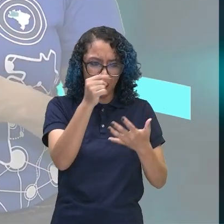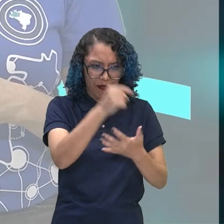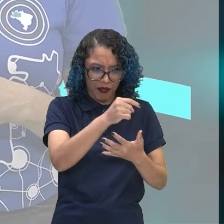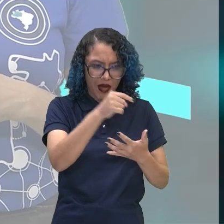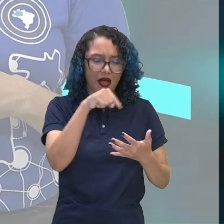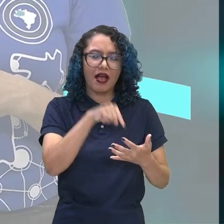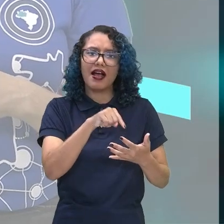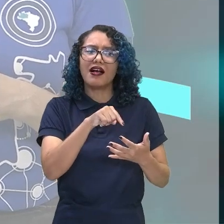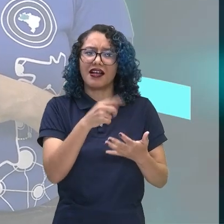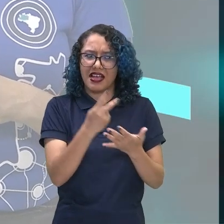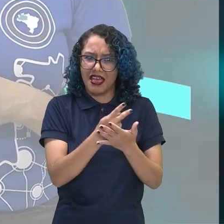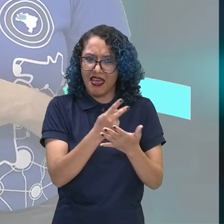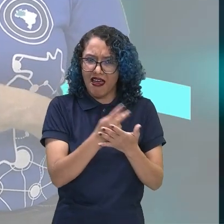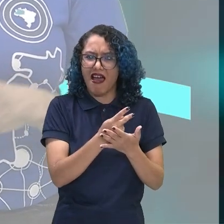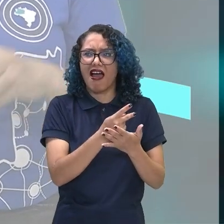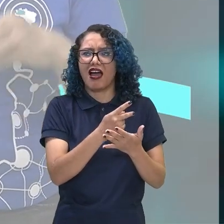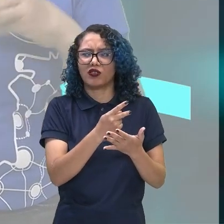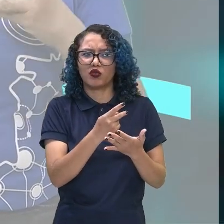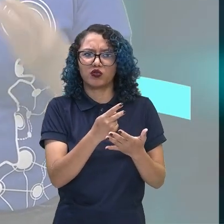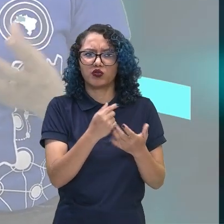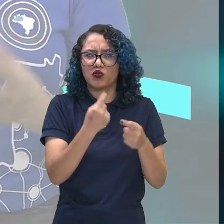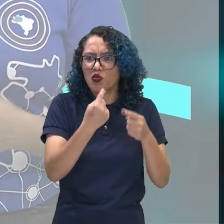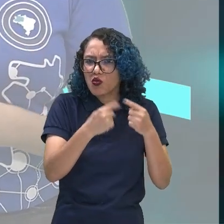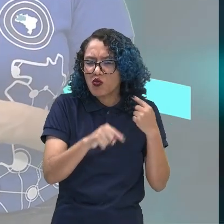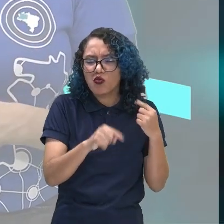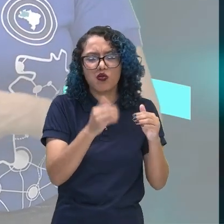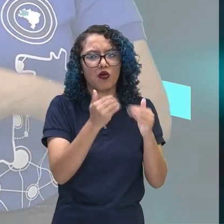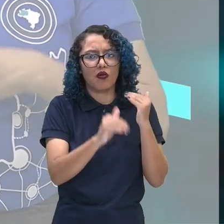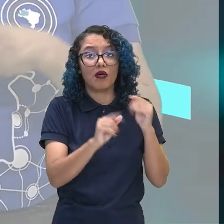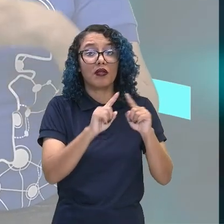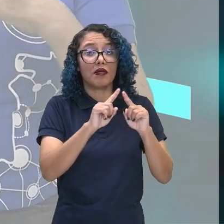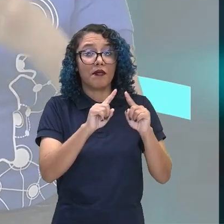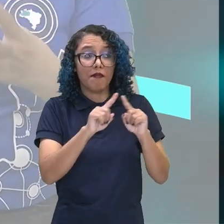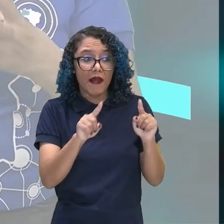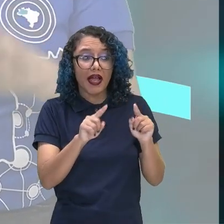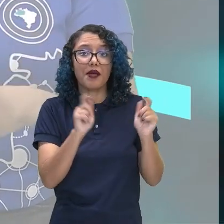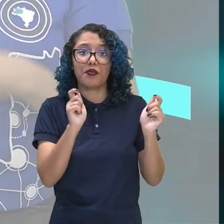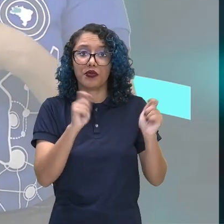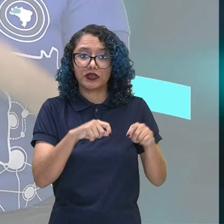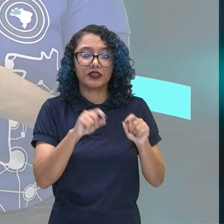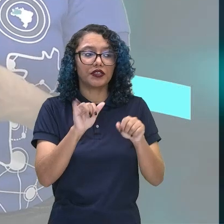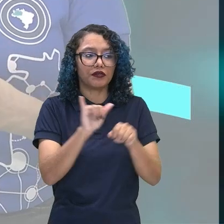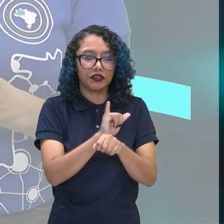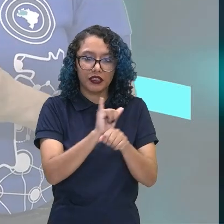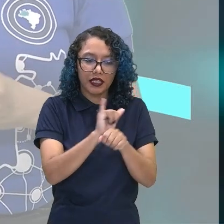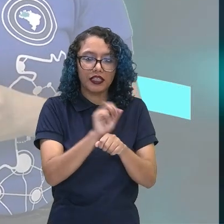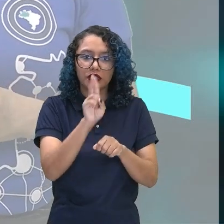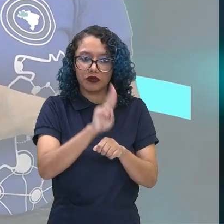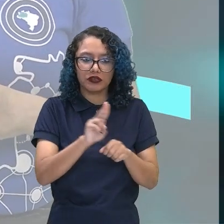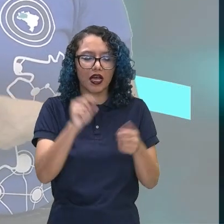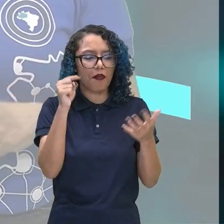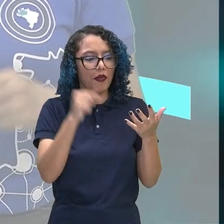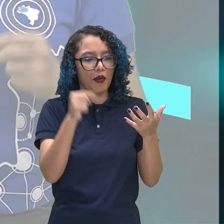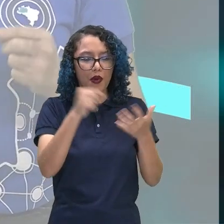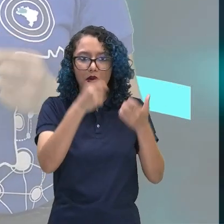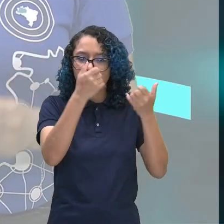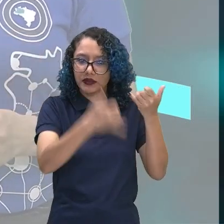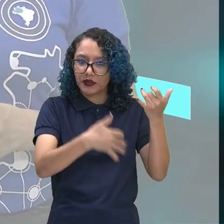que você está sugerindo. Não é só dizer que não está bom ou que está feio o trabalho do